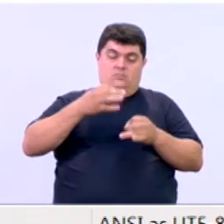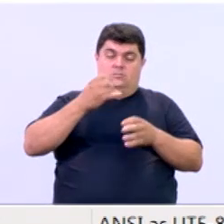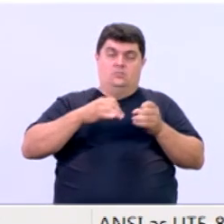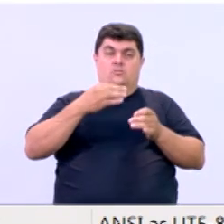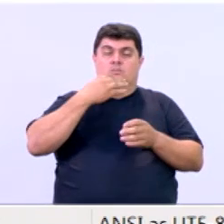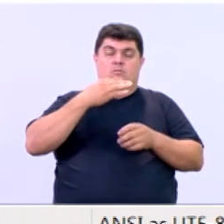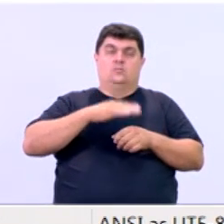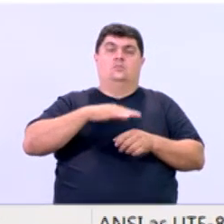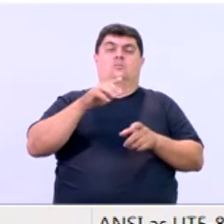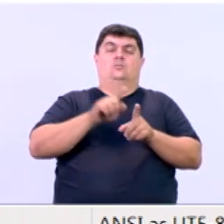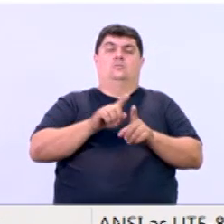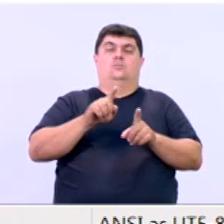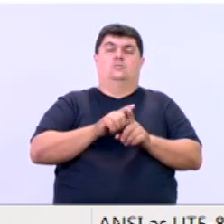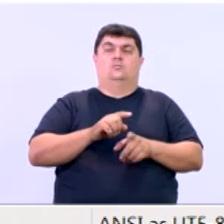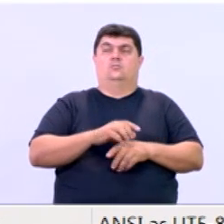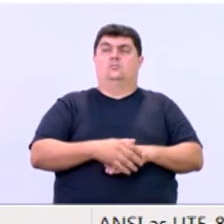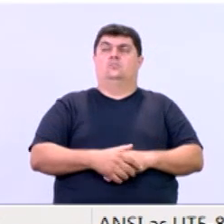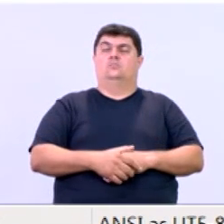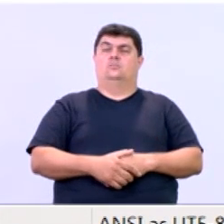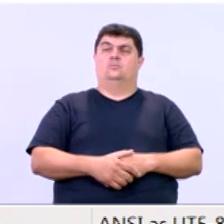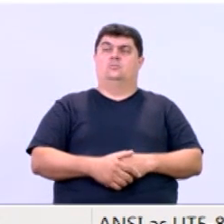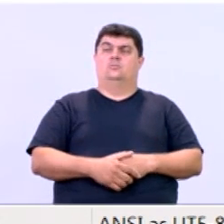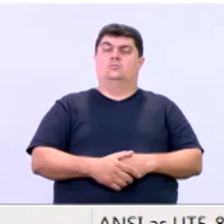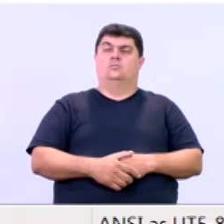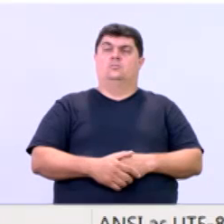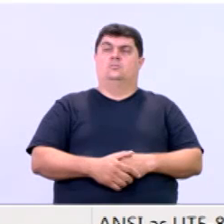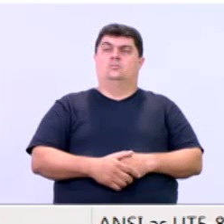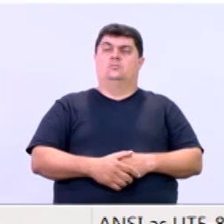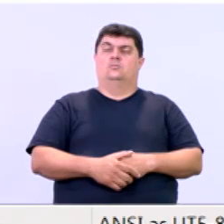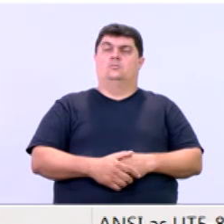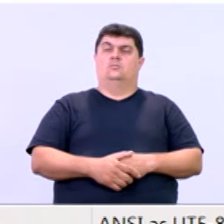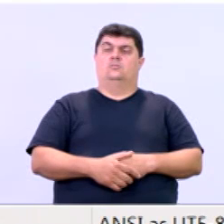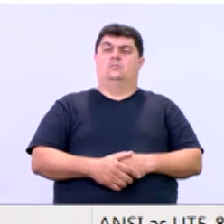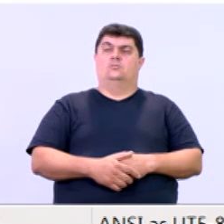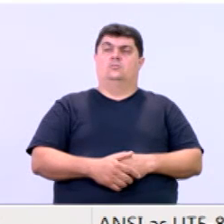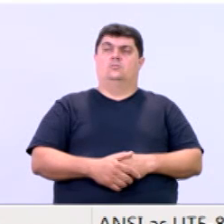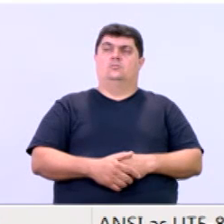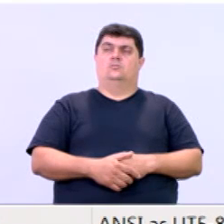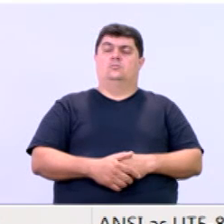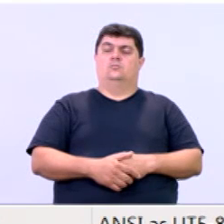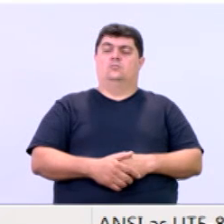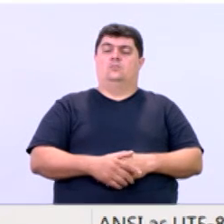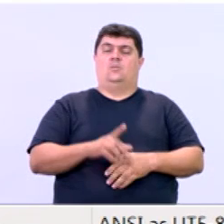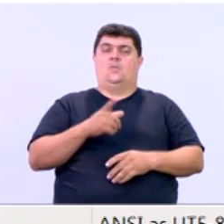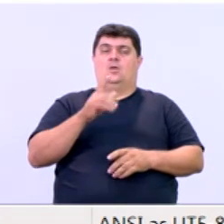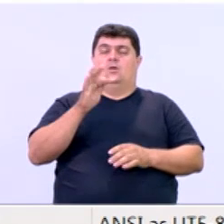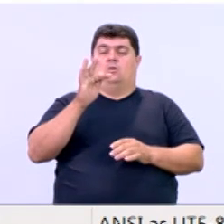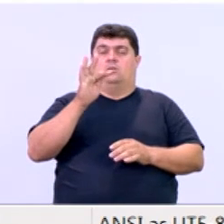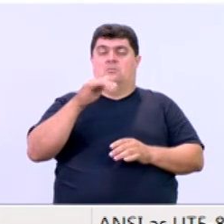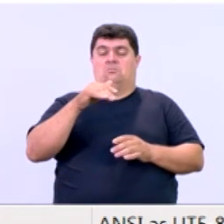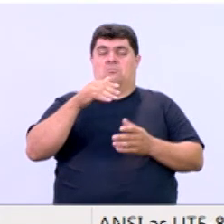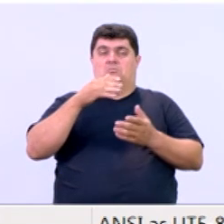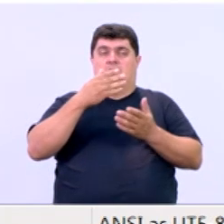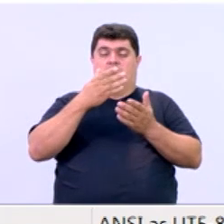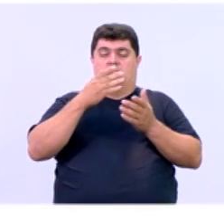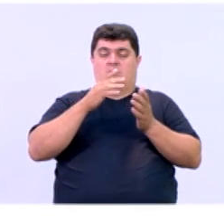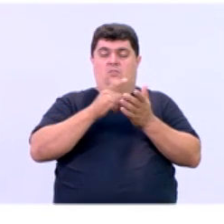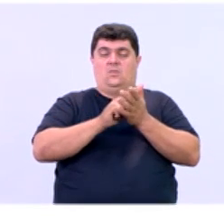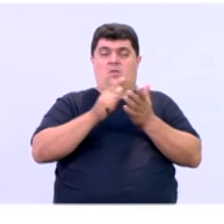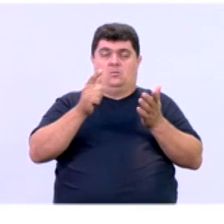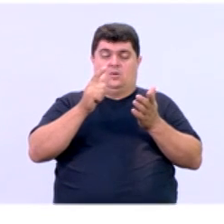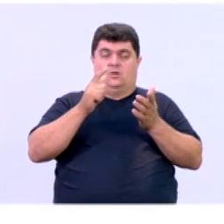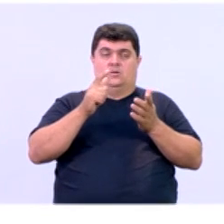mais, acrescentando tudo, tá? Porque essa é a página final do nosso exemplo.